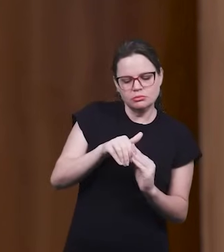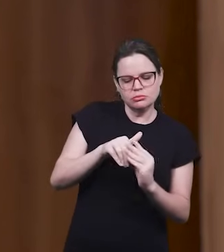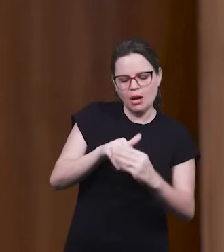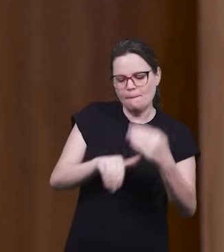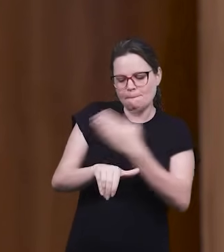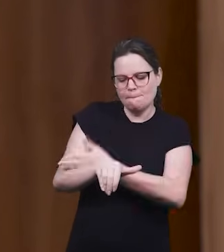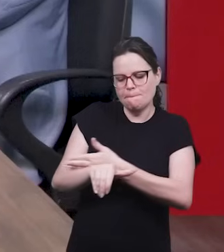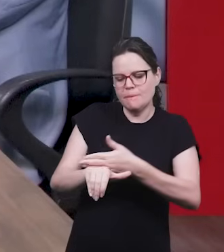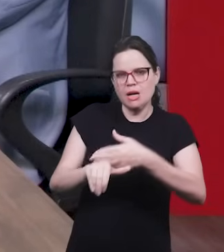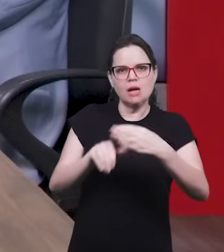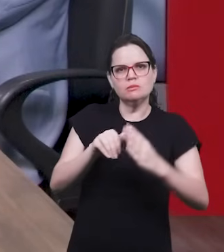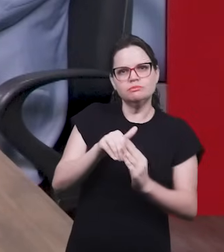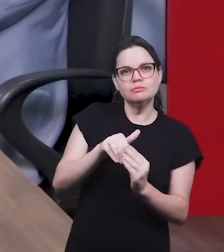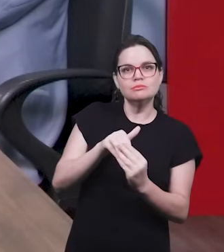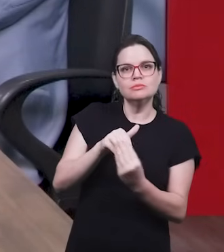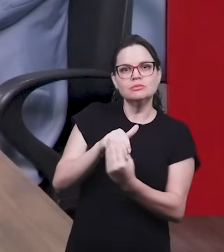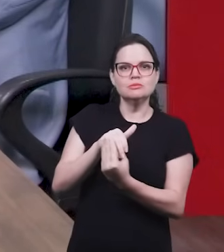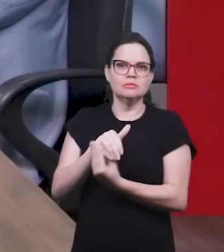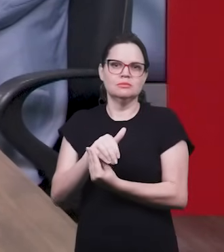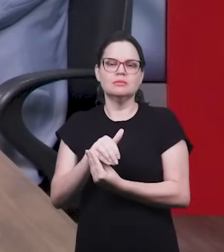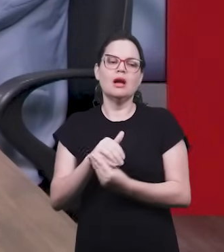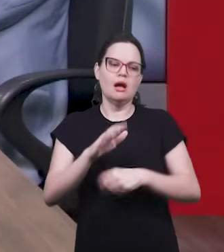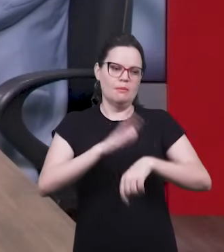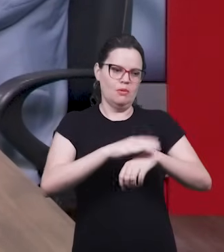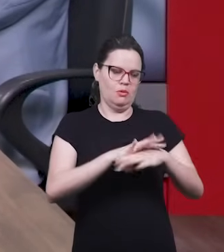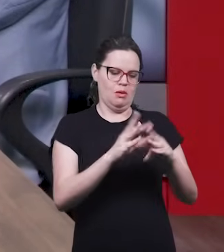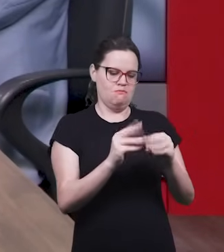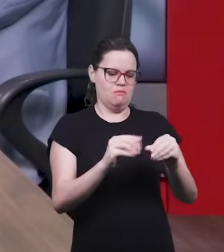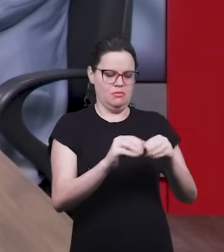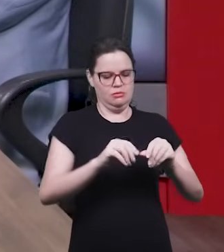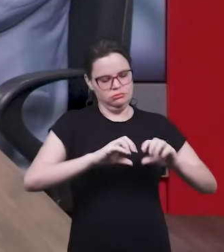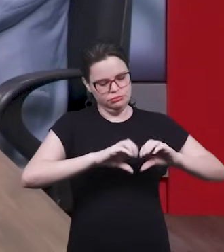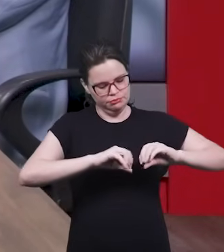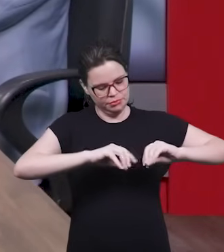aprendendo aqui. Trabalho muito artesanal, muito, né? Muito, muito. Um trabalho